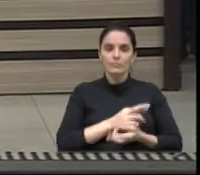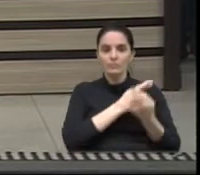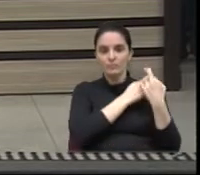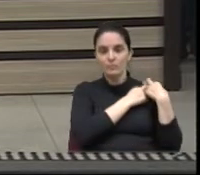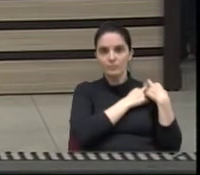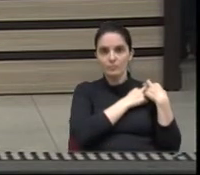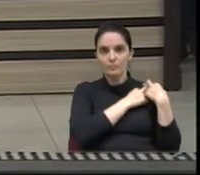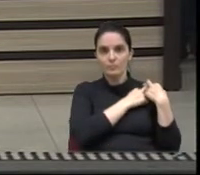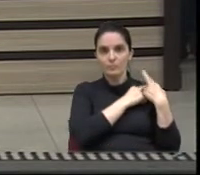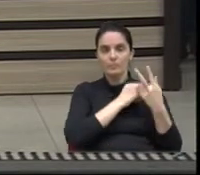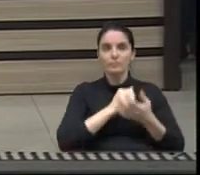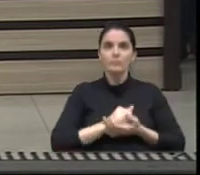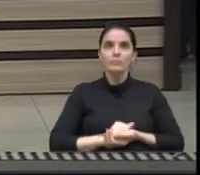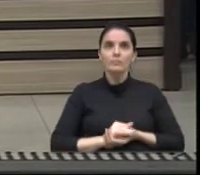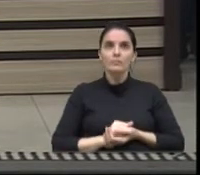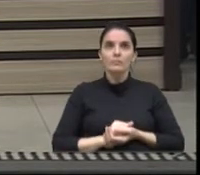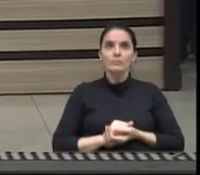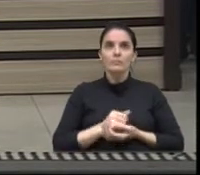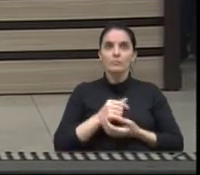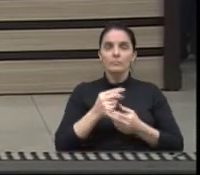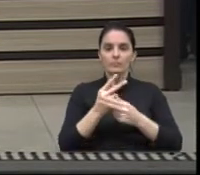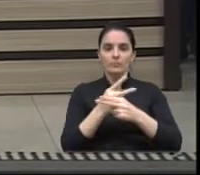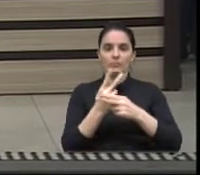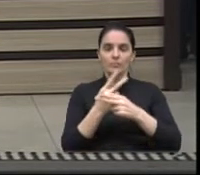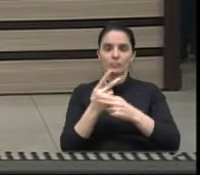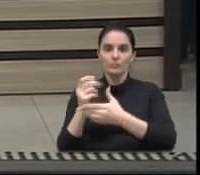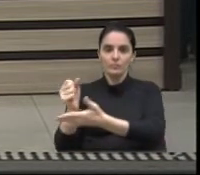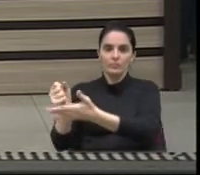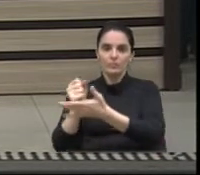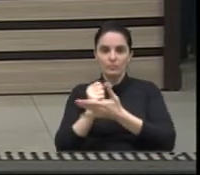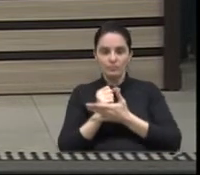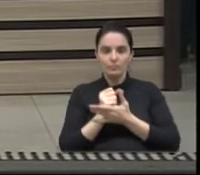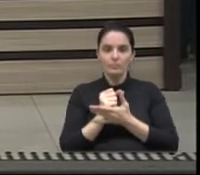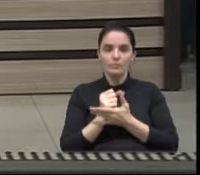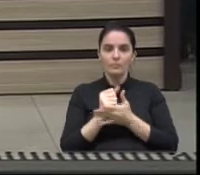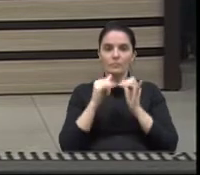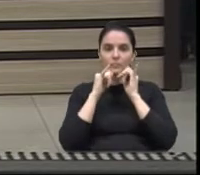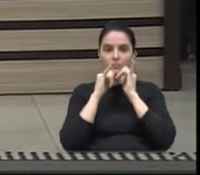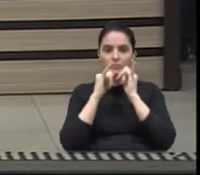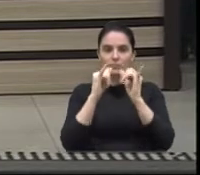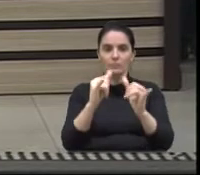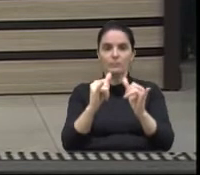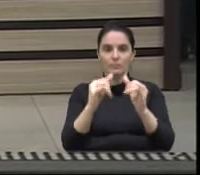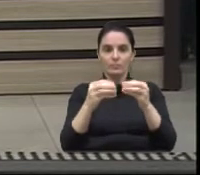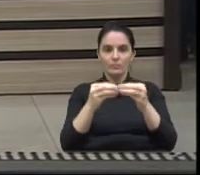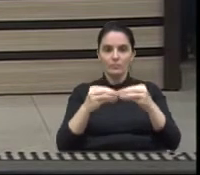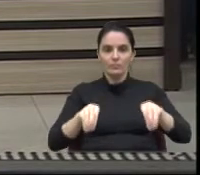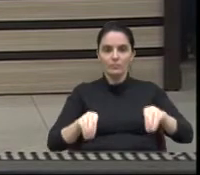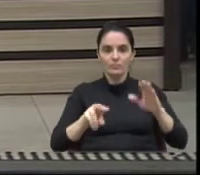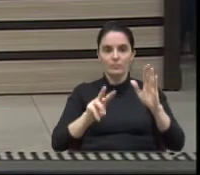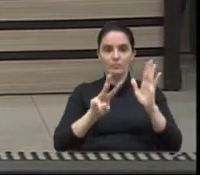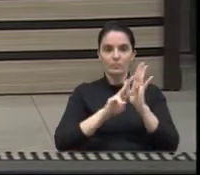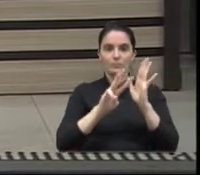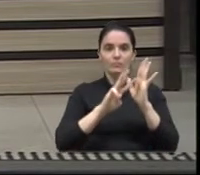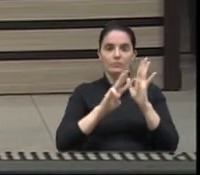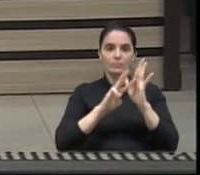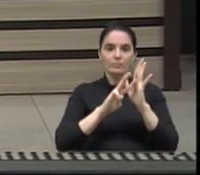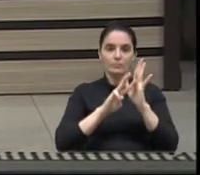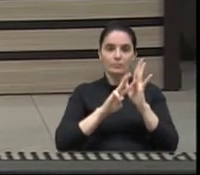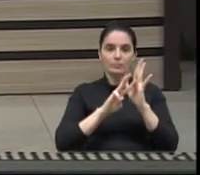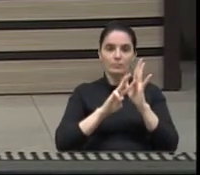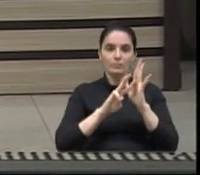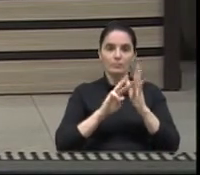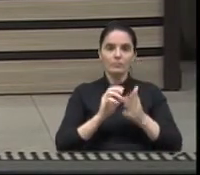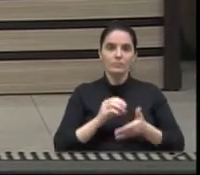Helder. A mesa recebe essa emenda e comunica que ela prejudica o item 3 da pauta e